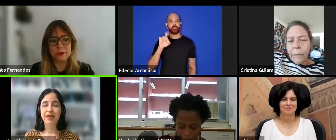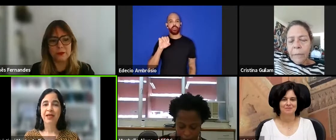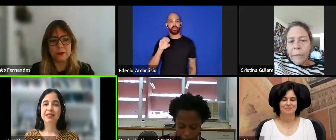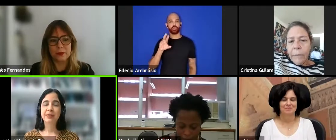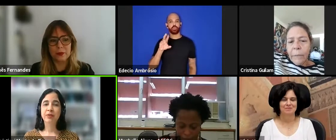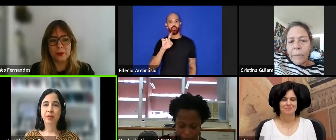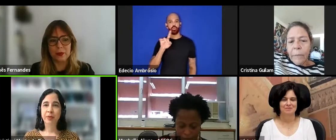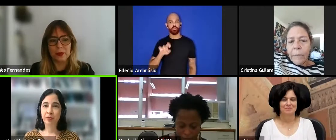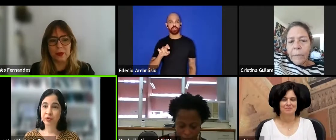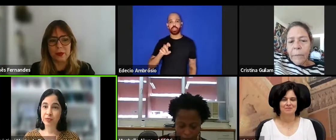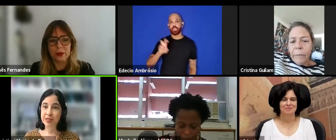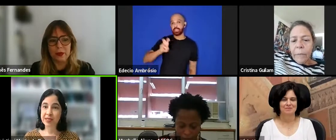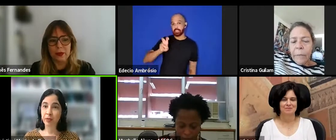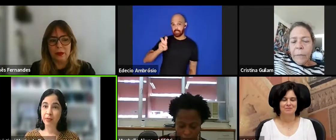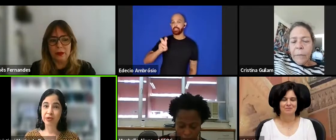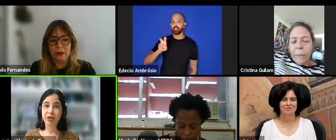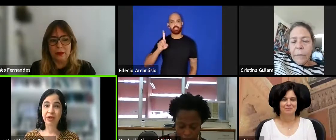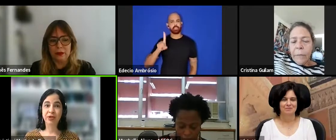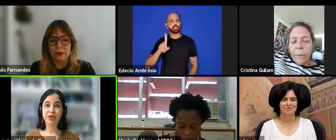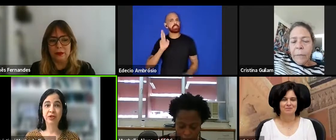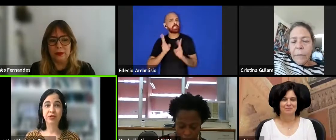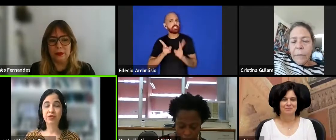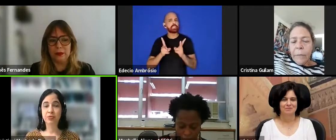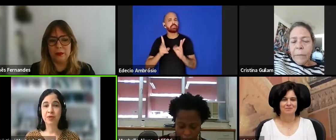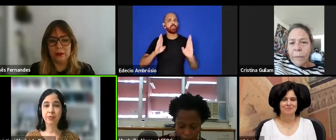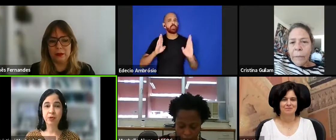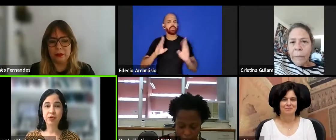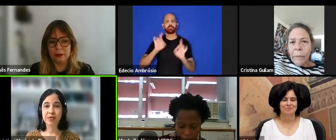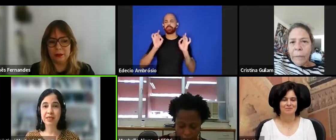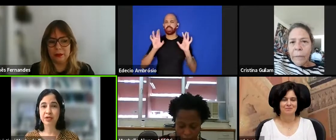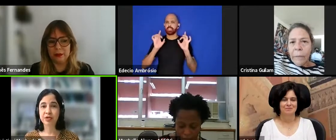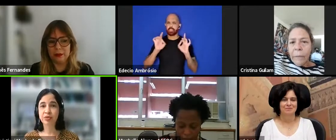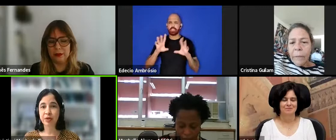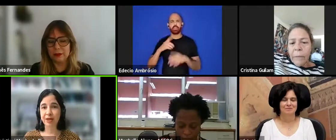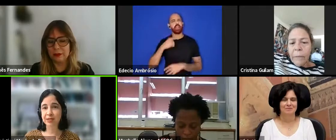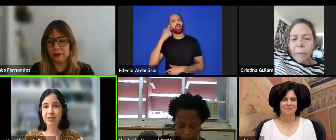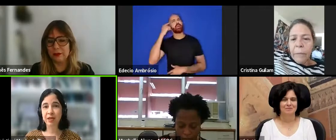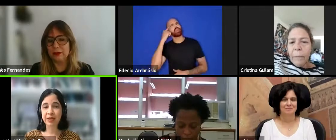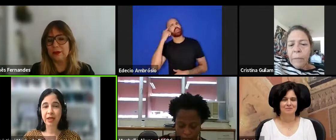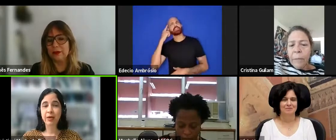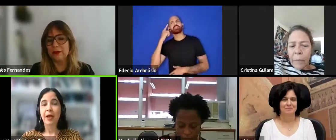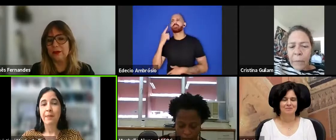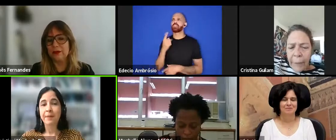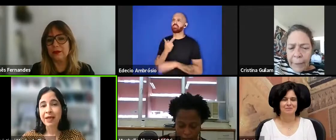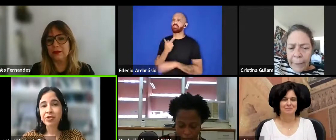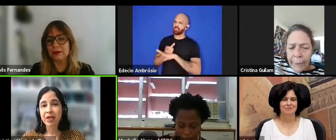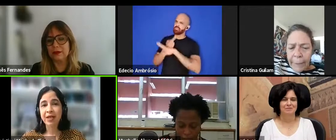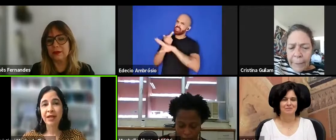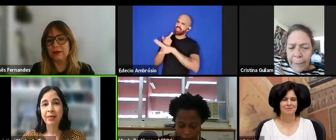edição. É sempre um momento muito especial para a gente, né? Às vezes a gente pensa, poxa, mas essa questão de premiação e